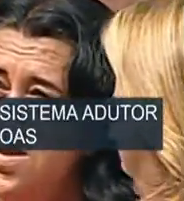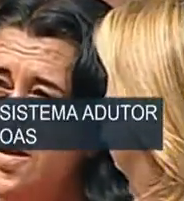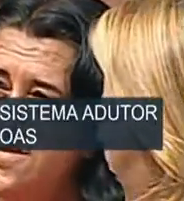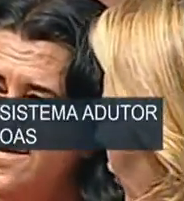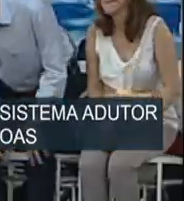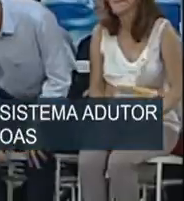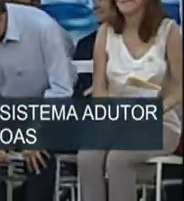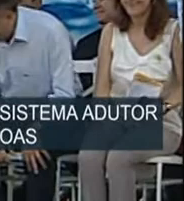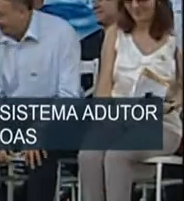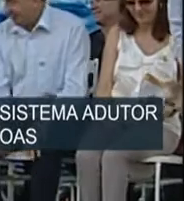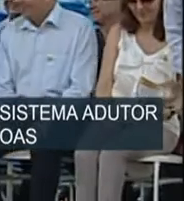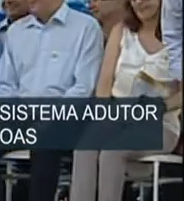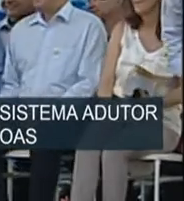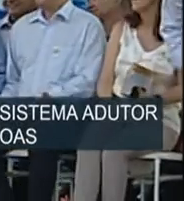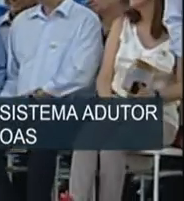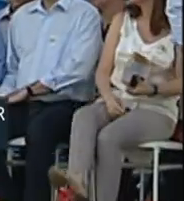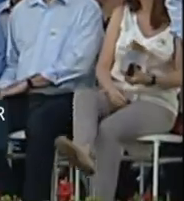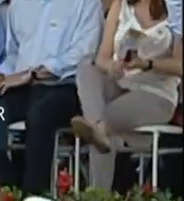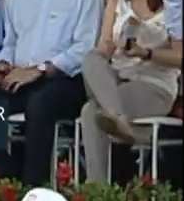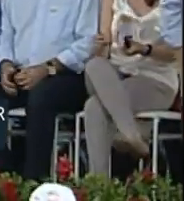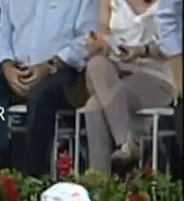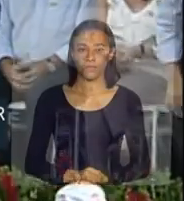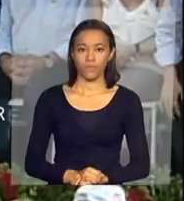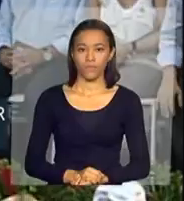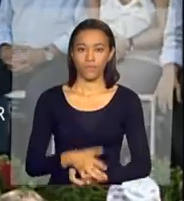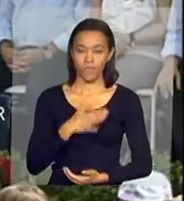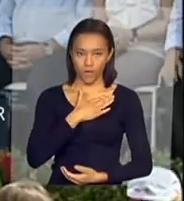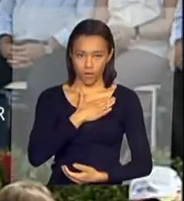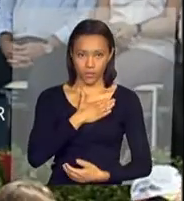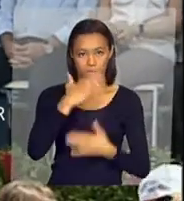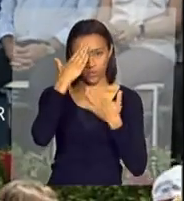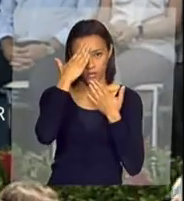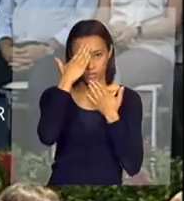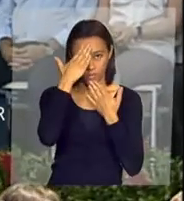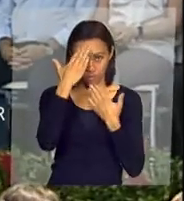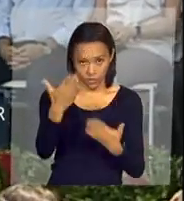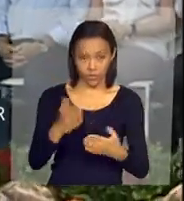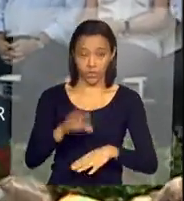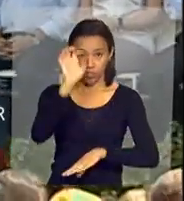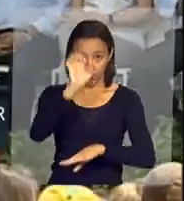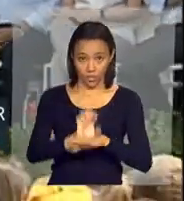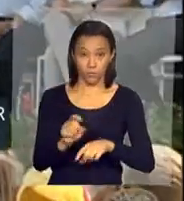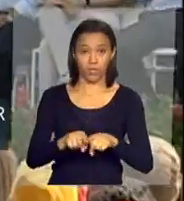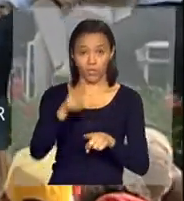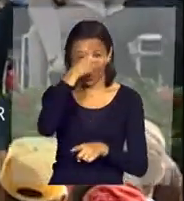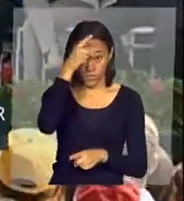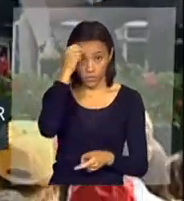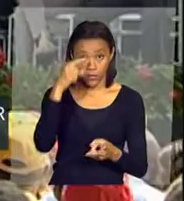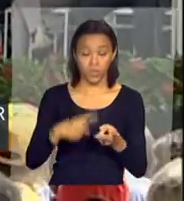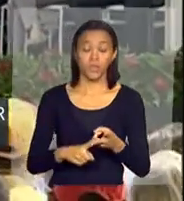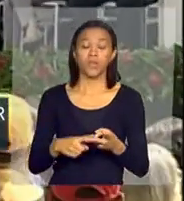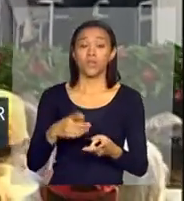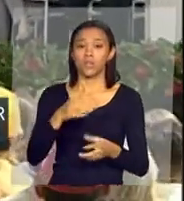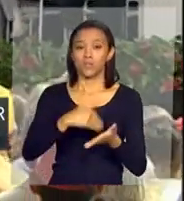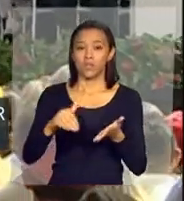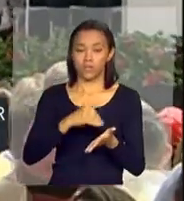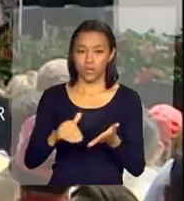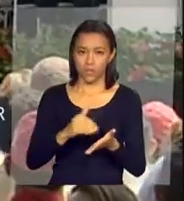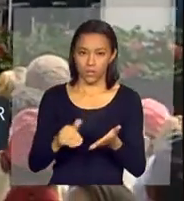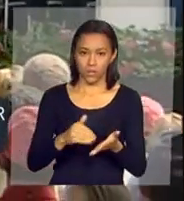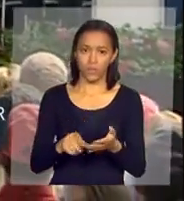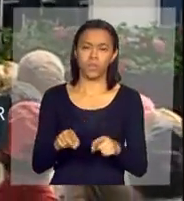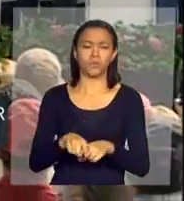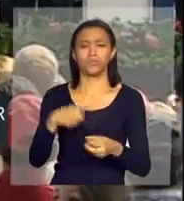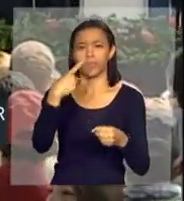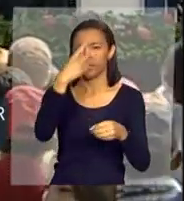Gostaríamos de agradecer a presença de autoridades estaduais e municipais, parlamentares federais, prefeitos, secretários de Estado